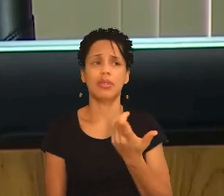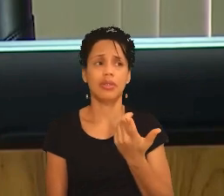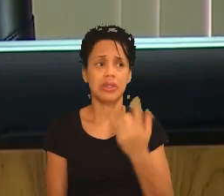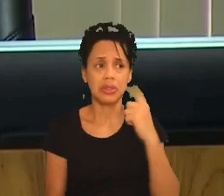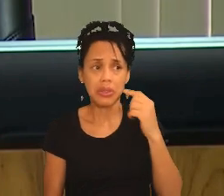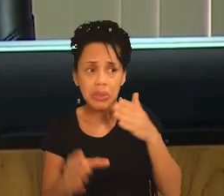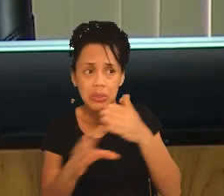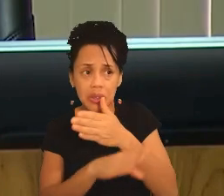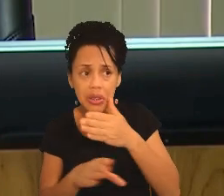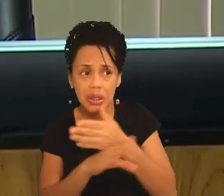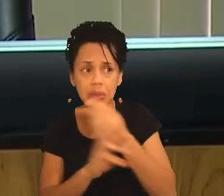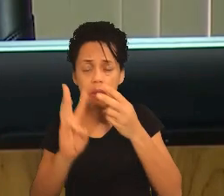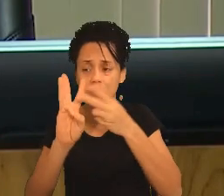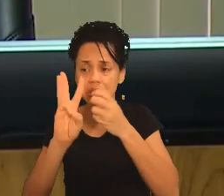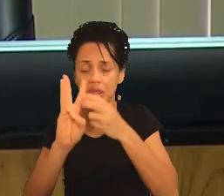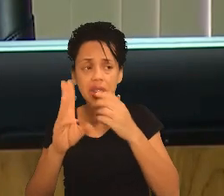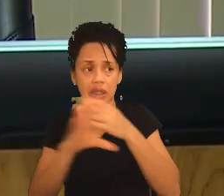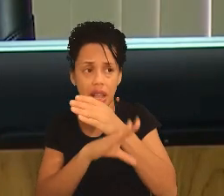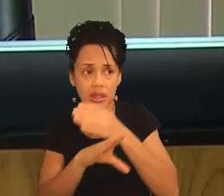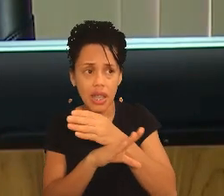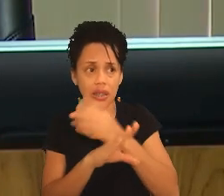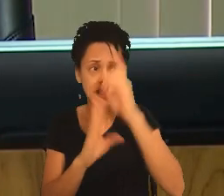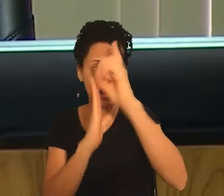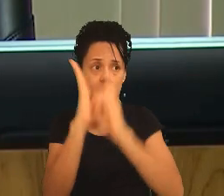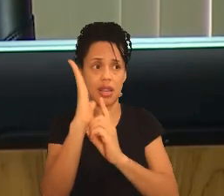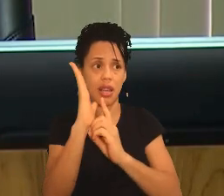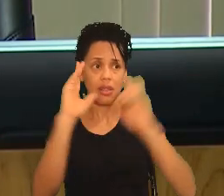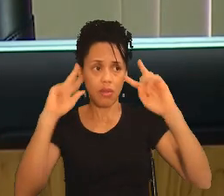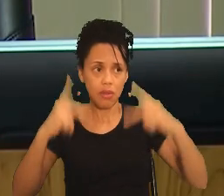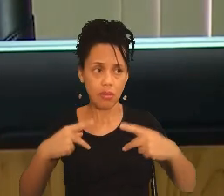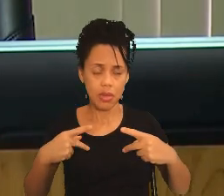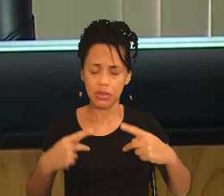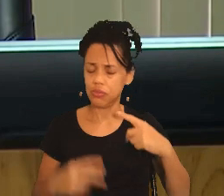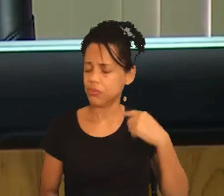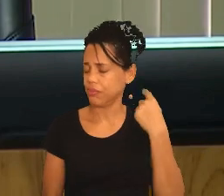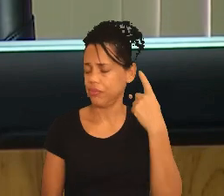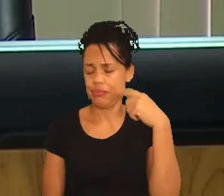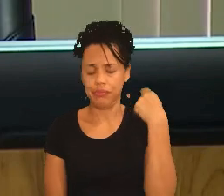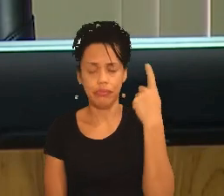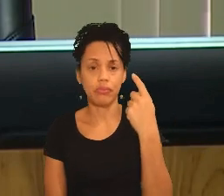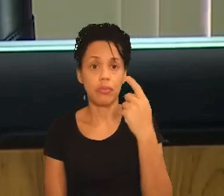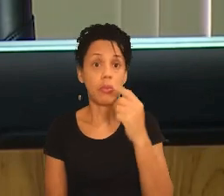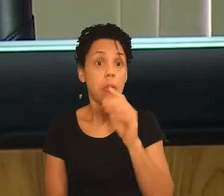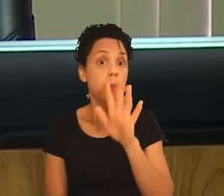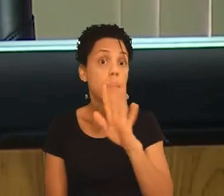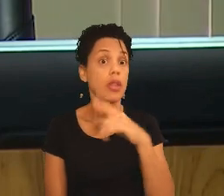para nós. Às vezes as pessoas falam, esse índio está tendo um disparate aí, está ficando louco.